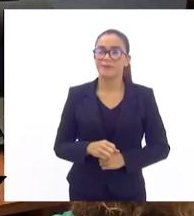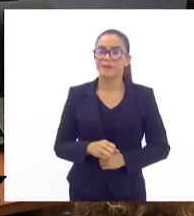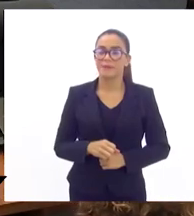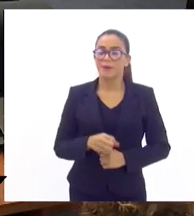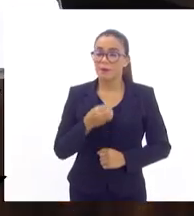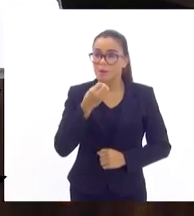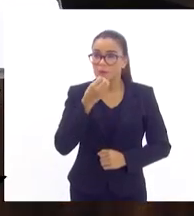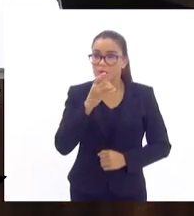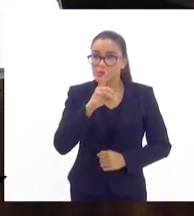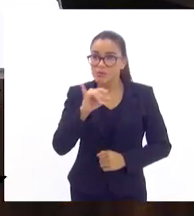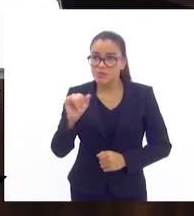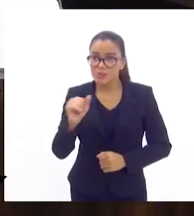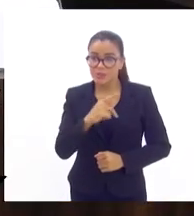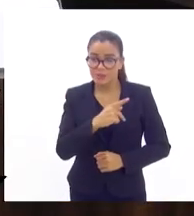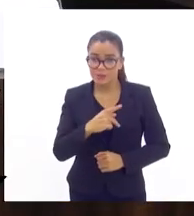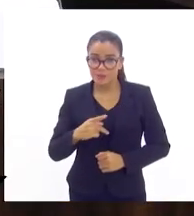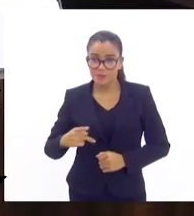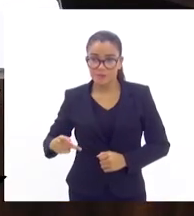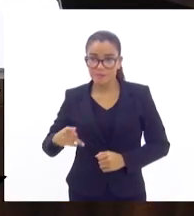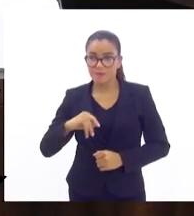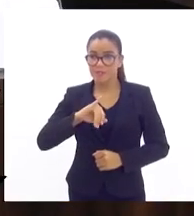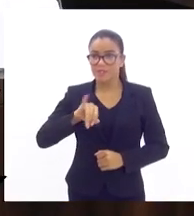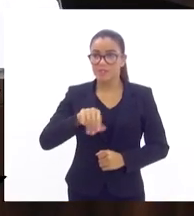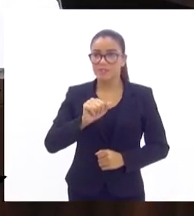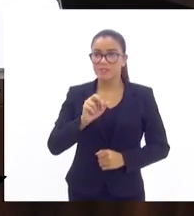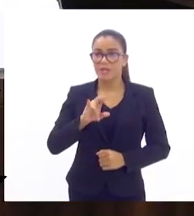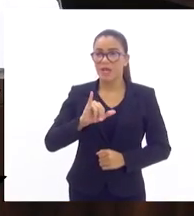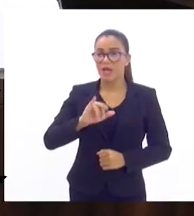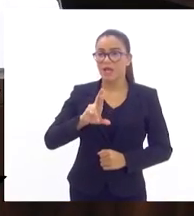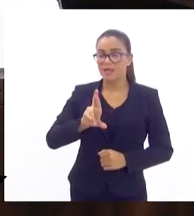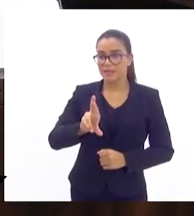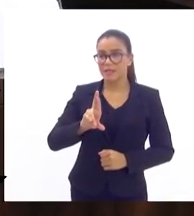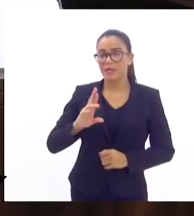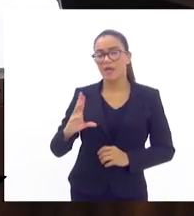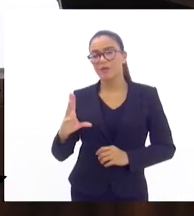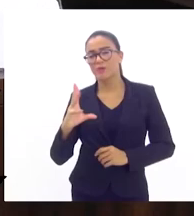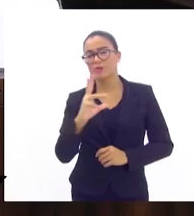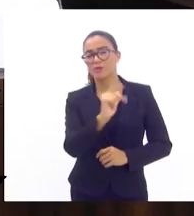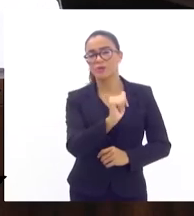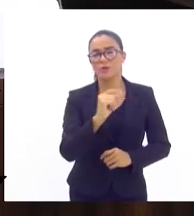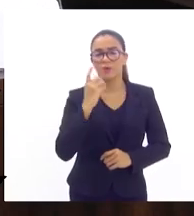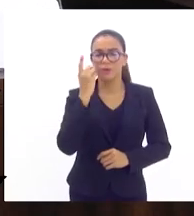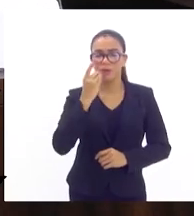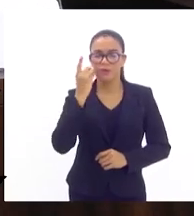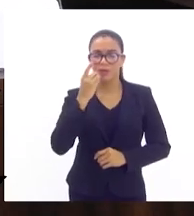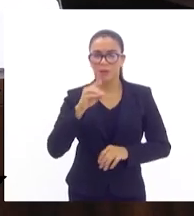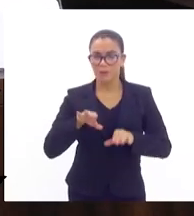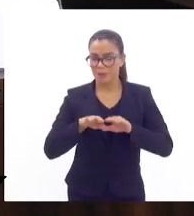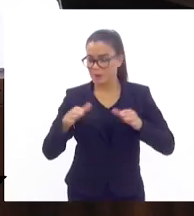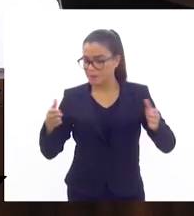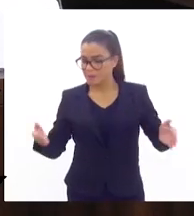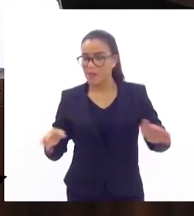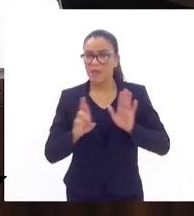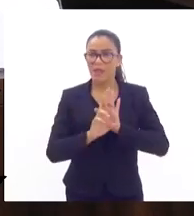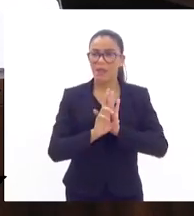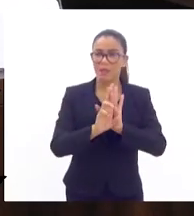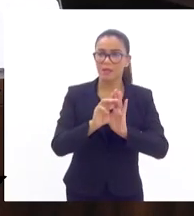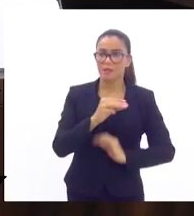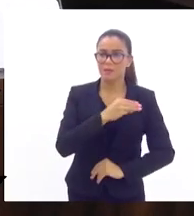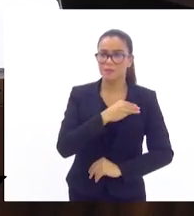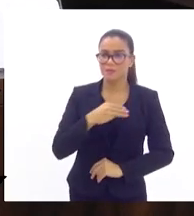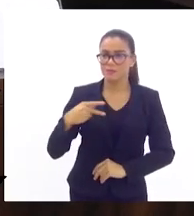Bom dia, presidente Jaria, bom dia a todos os deputados presentes à mesa, representantes do Ministério